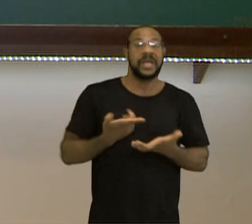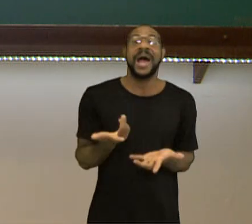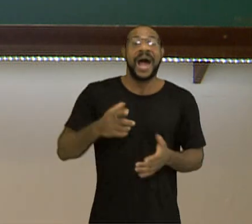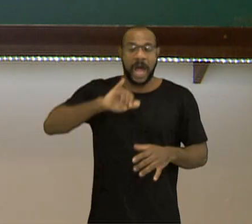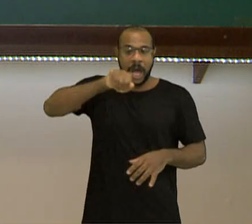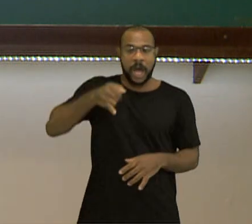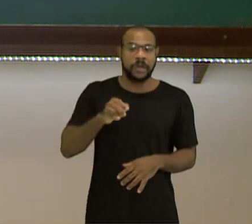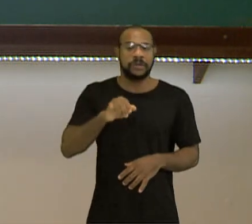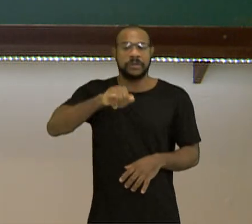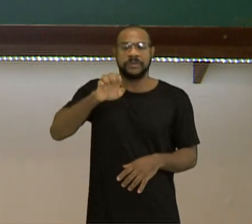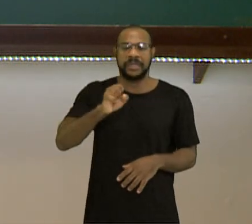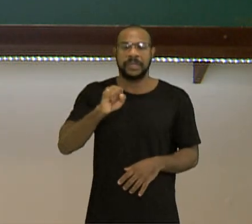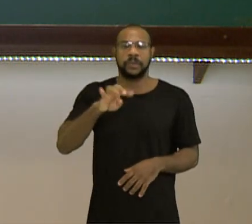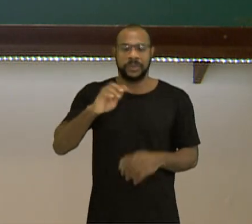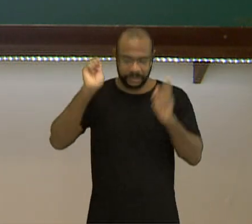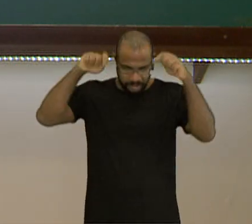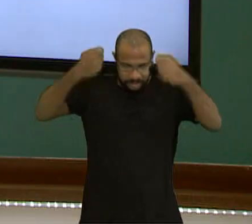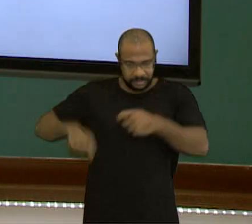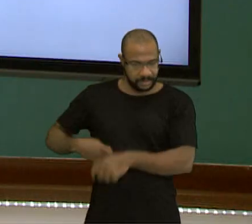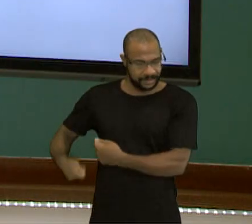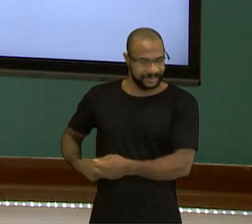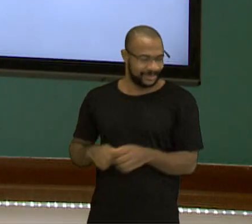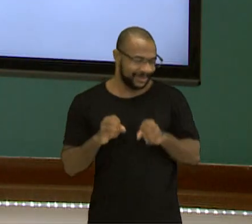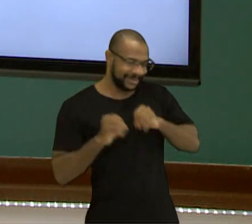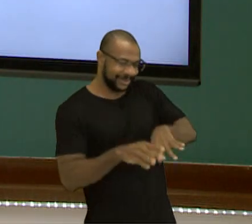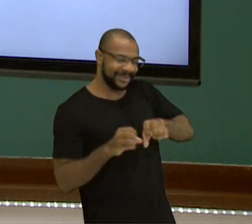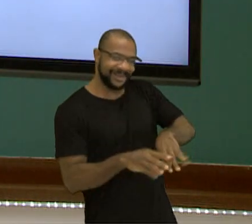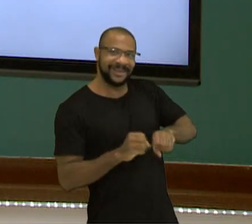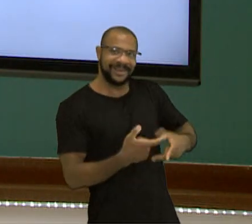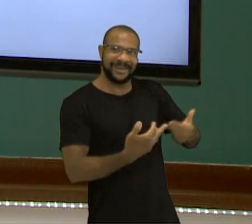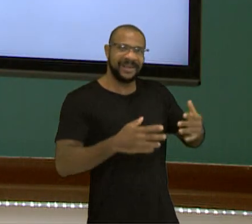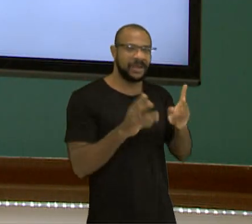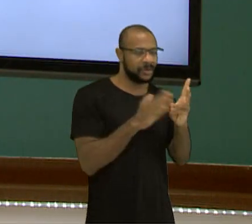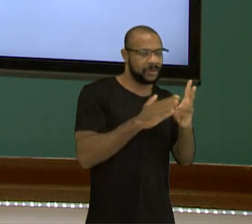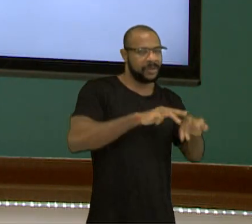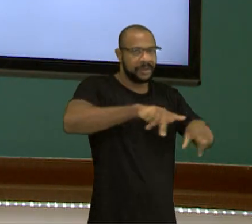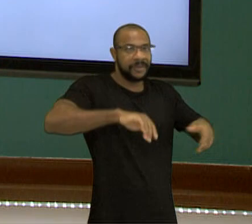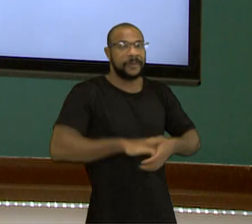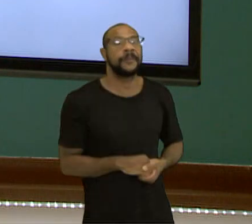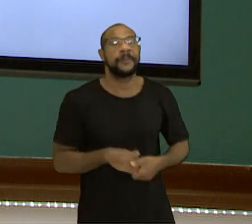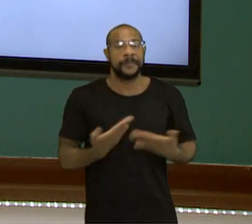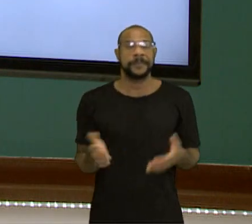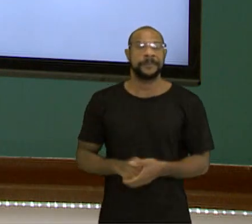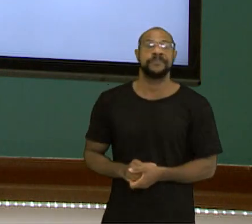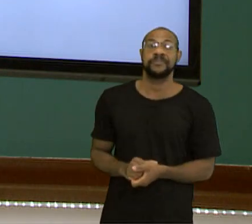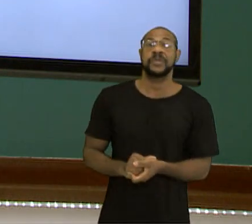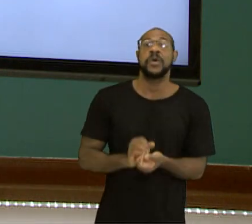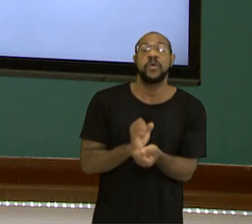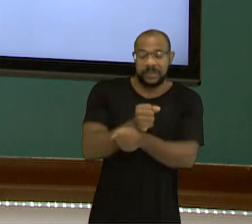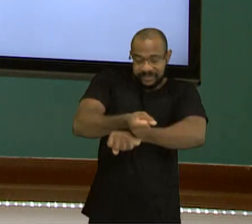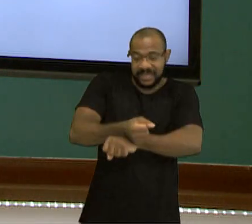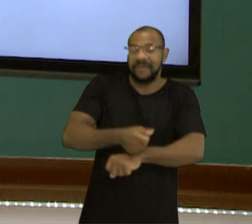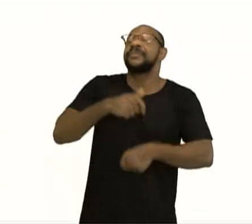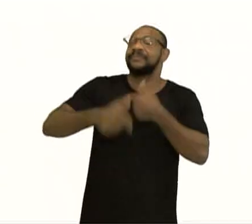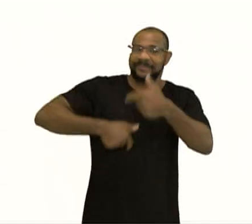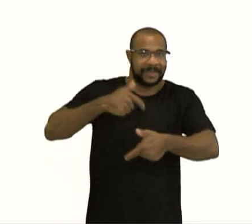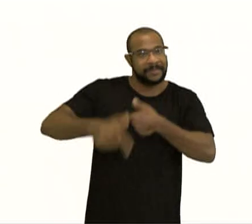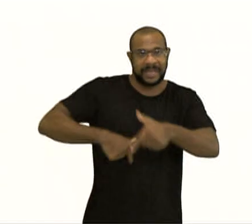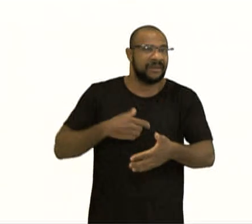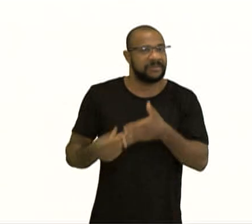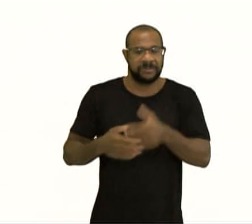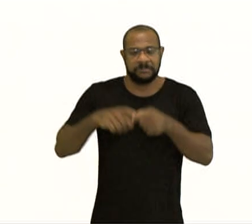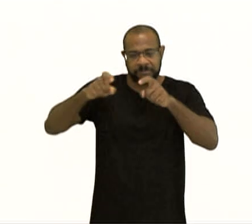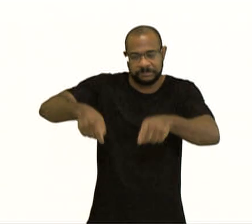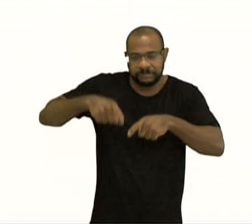os nossos indígenas. A mão de obra africana, ela era utilizada tanto na lavoura como no trabalho doméstico e